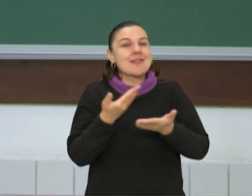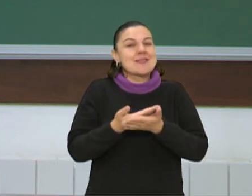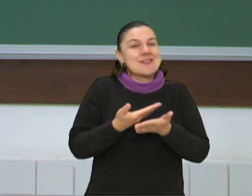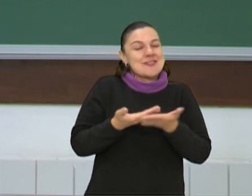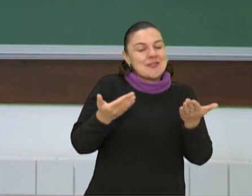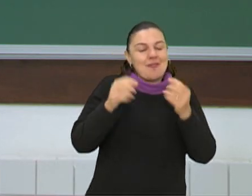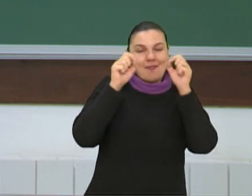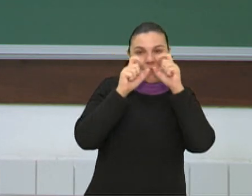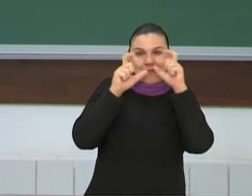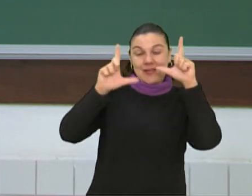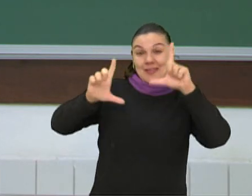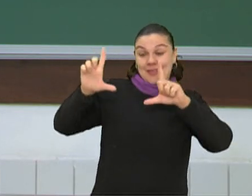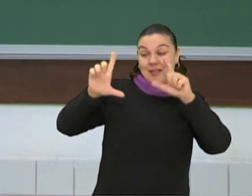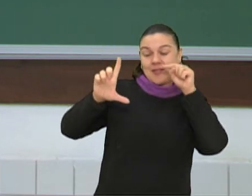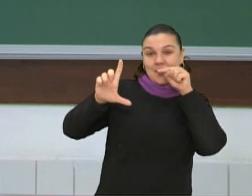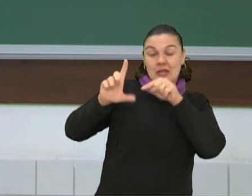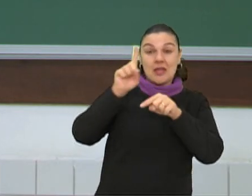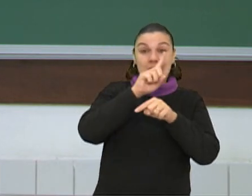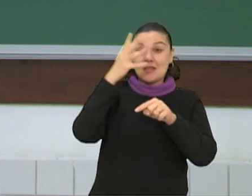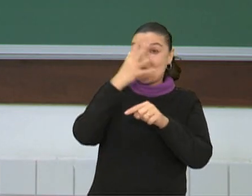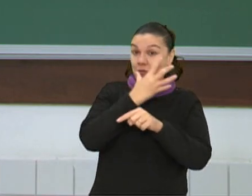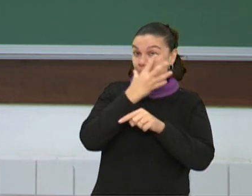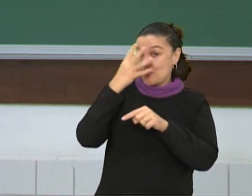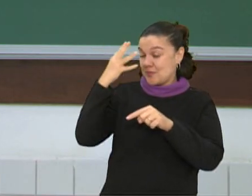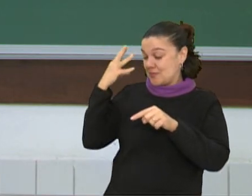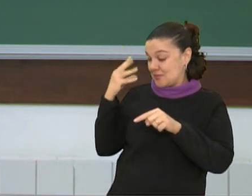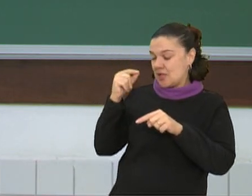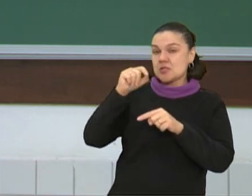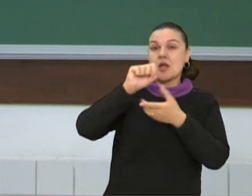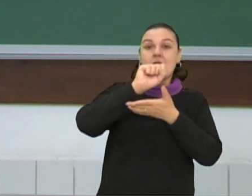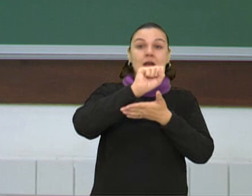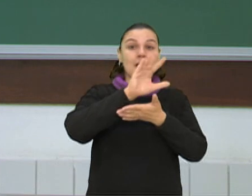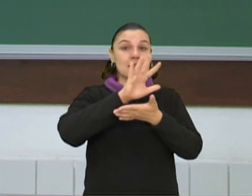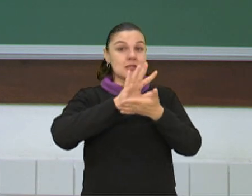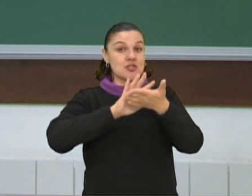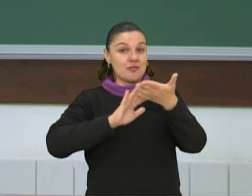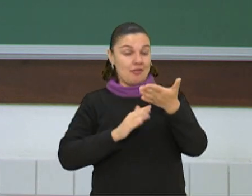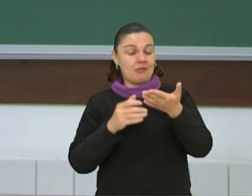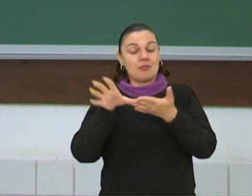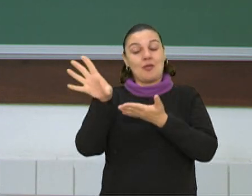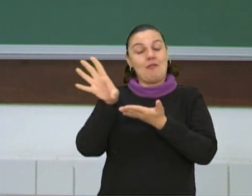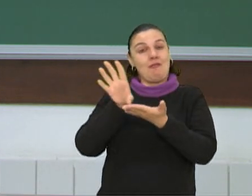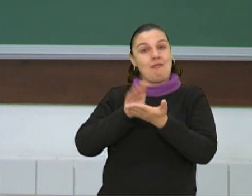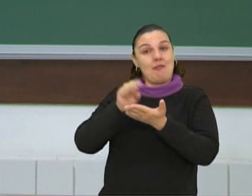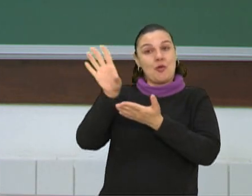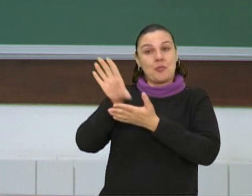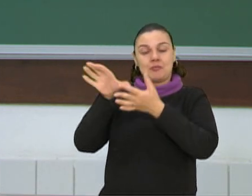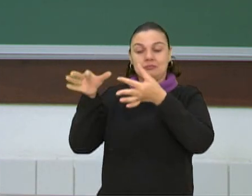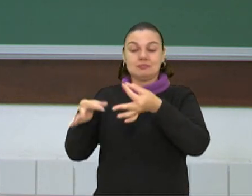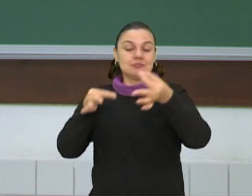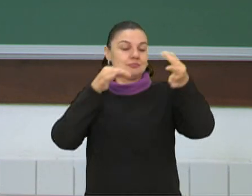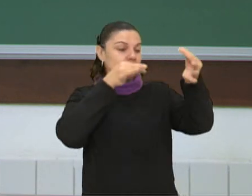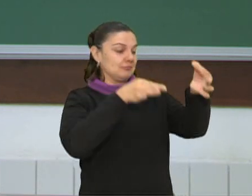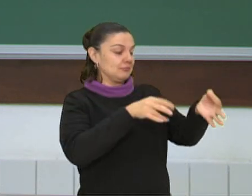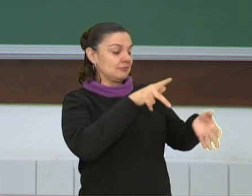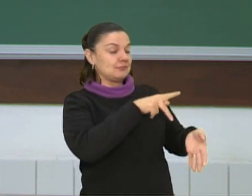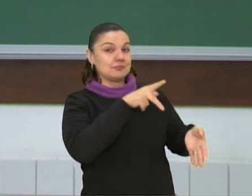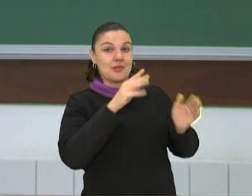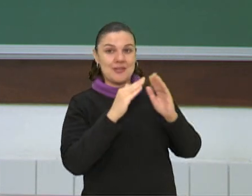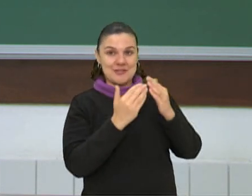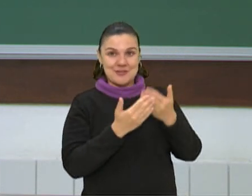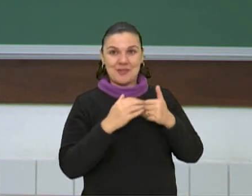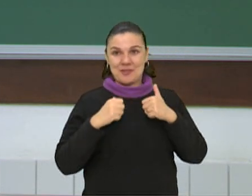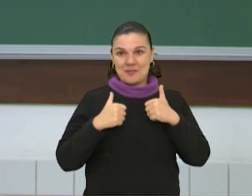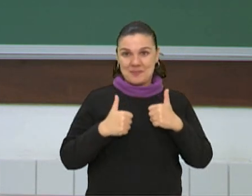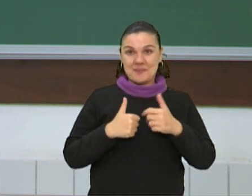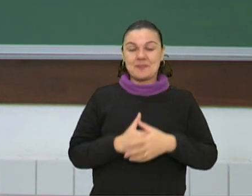a aula pela TV. Não se esqueçam de fazer as nossas atividades e levar até o seu colégio,